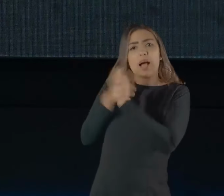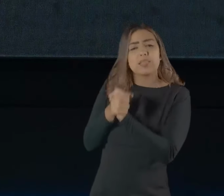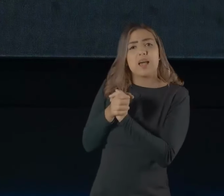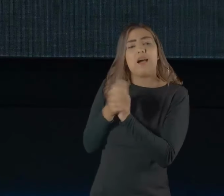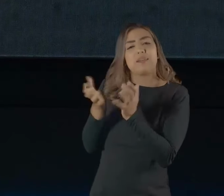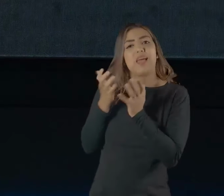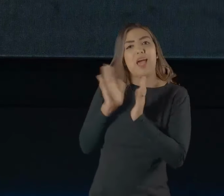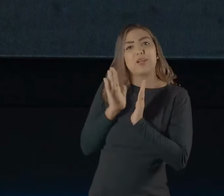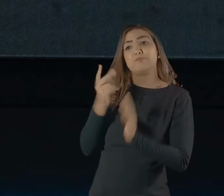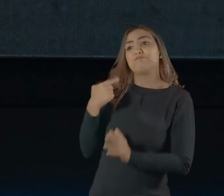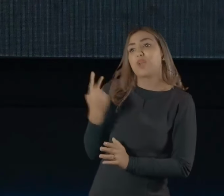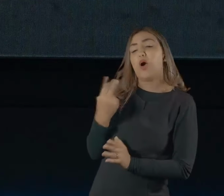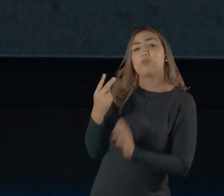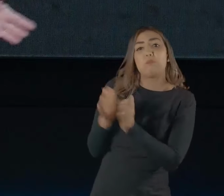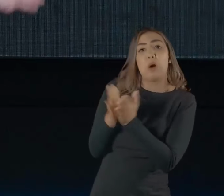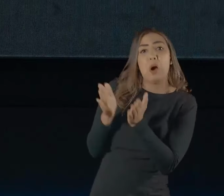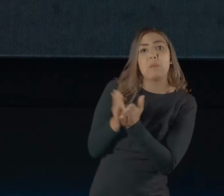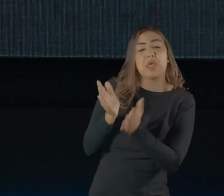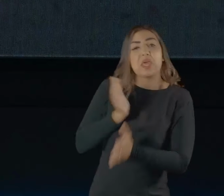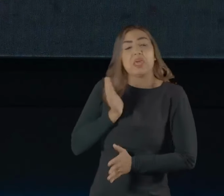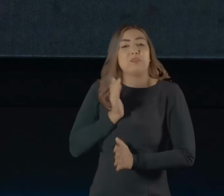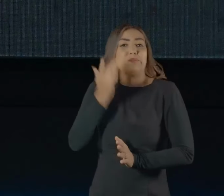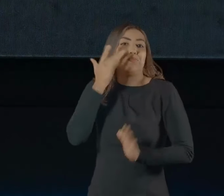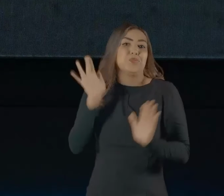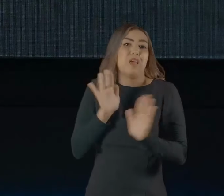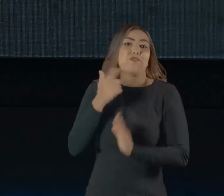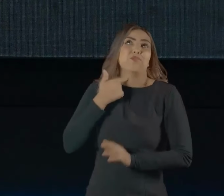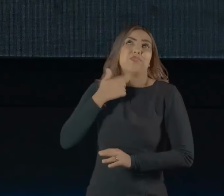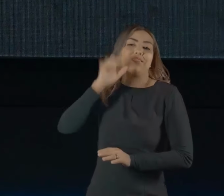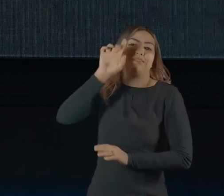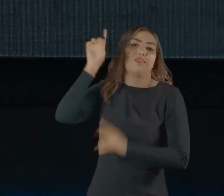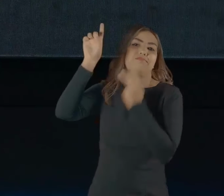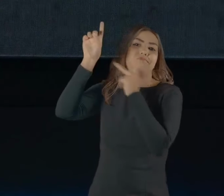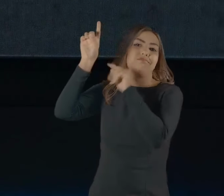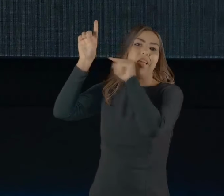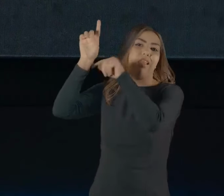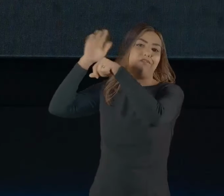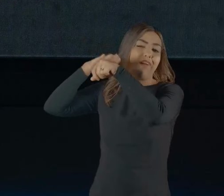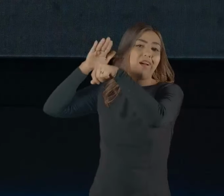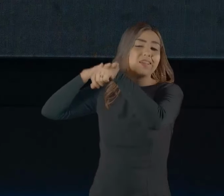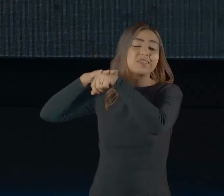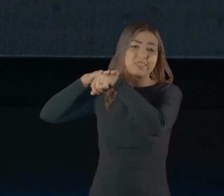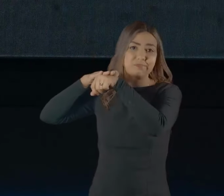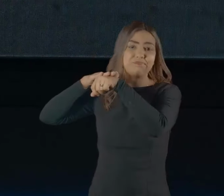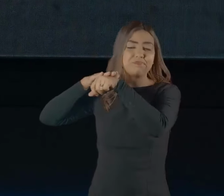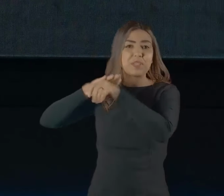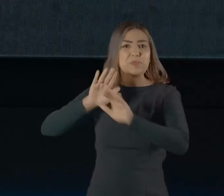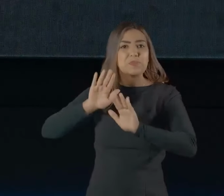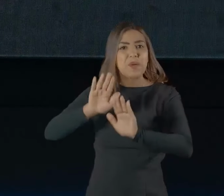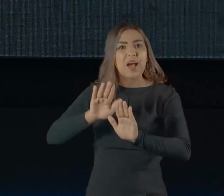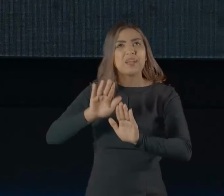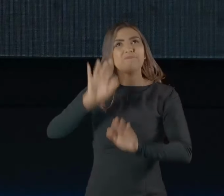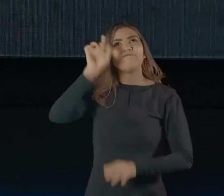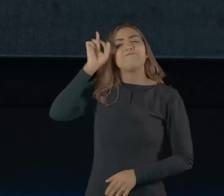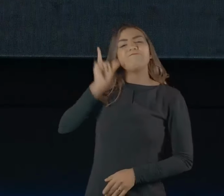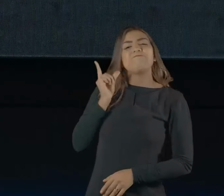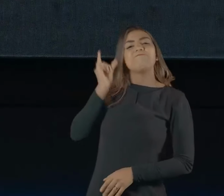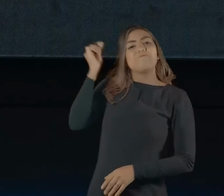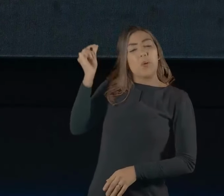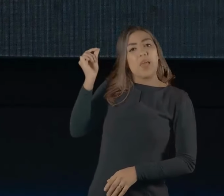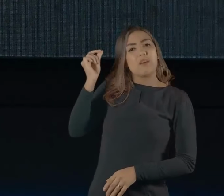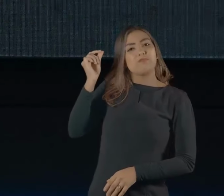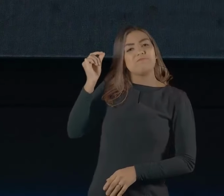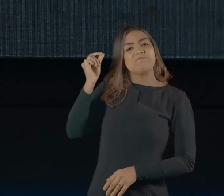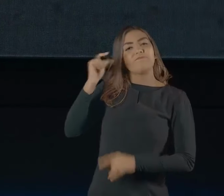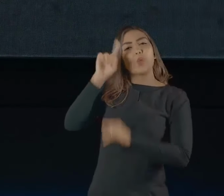ser pobres ou não, não depende de nós, depende de Deus. Mas quando eu entrei no chamado de Deus para a minha vida, eu tinha tanta paixão